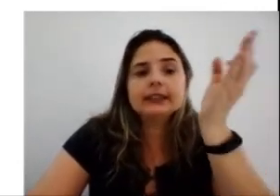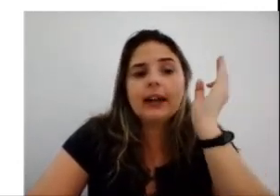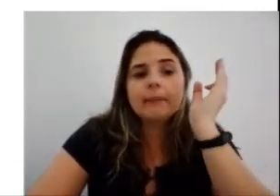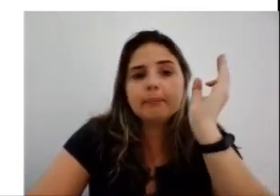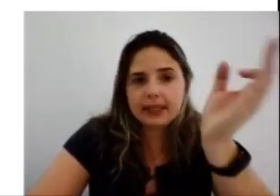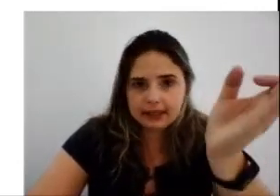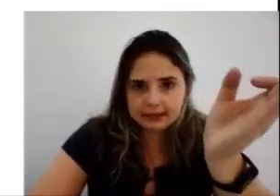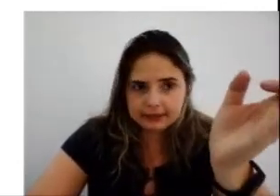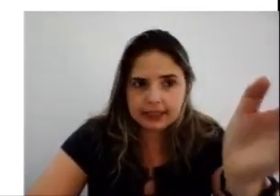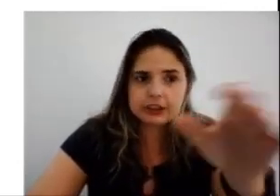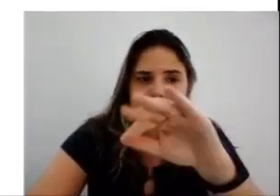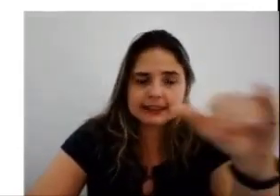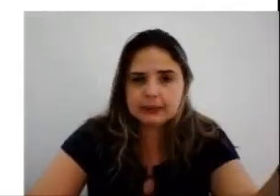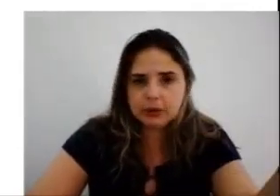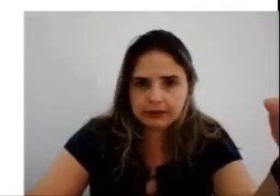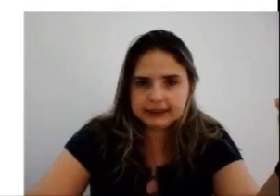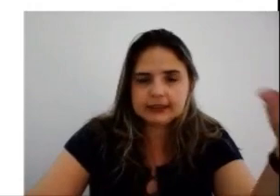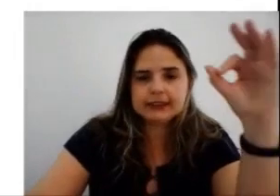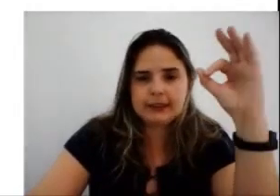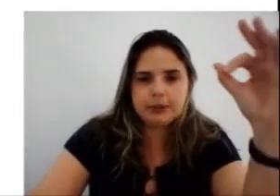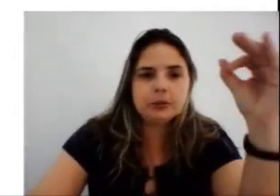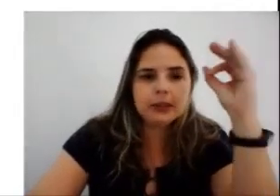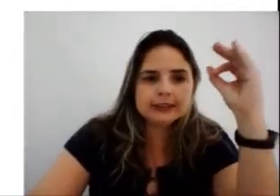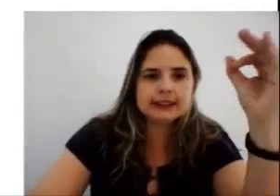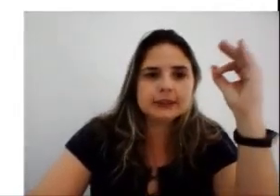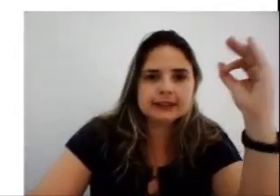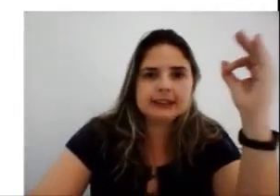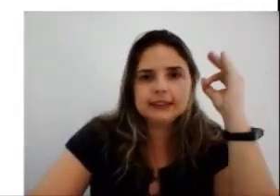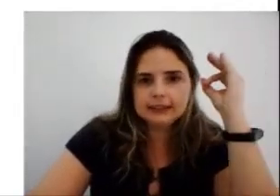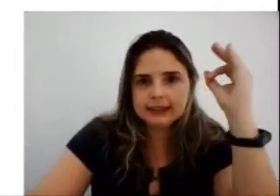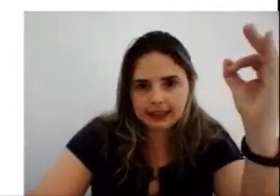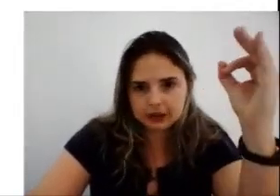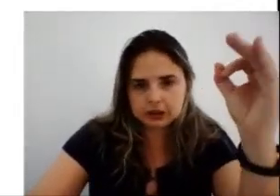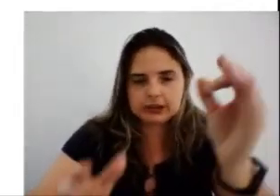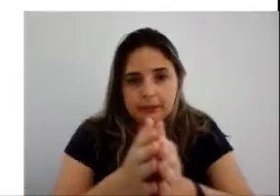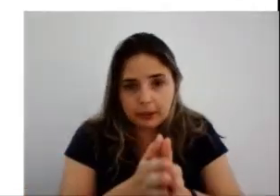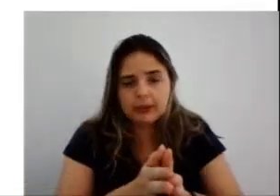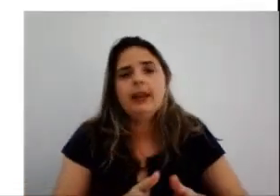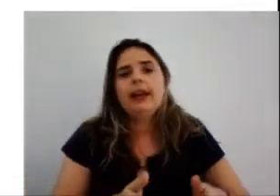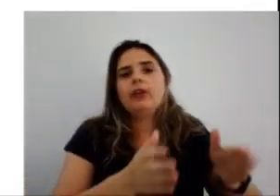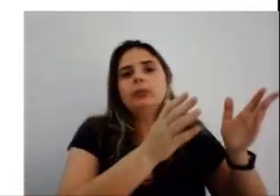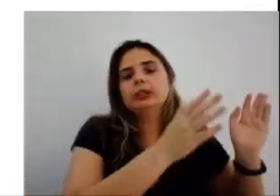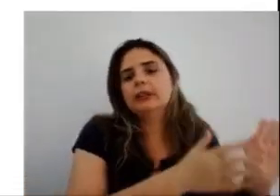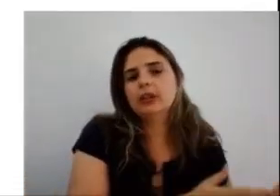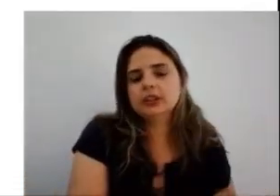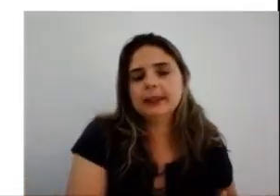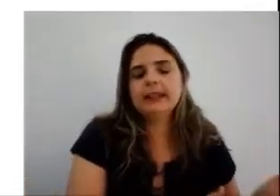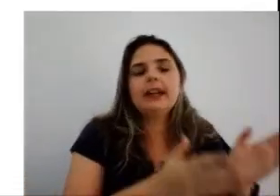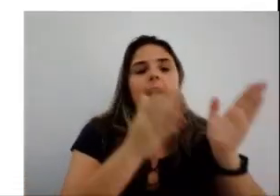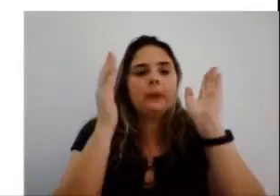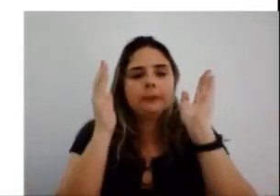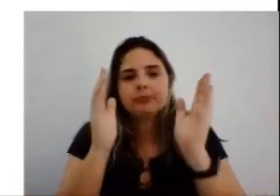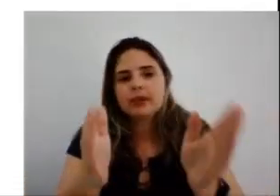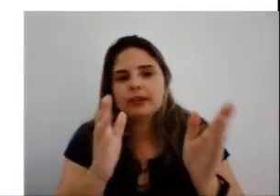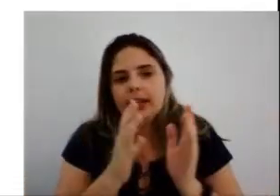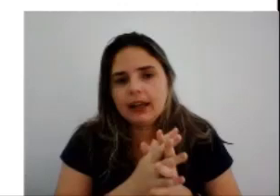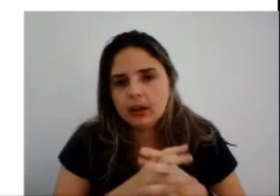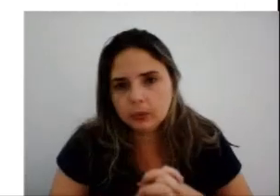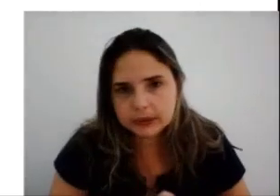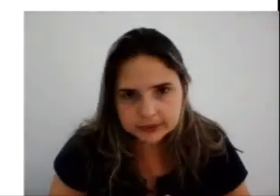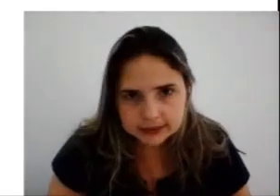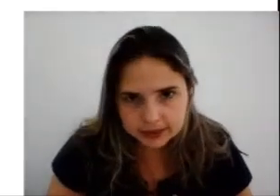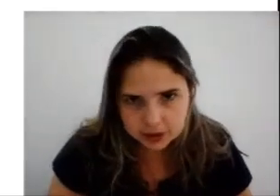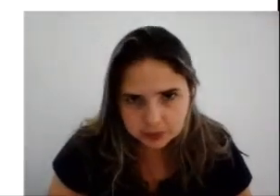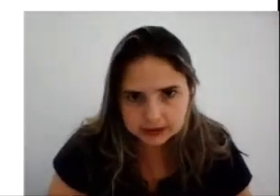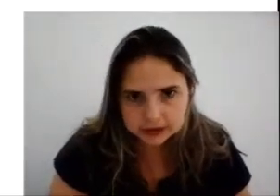1910, letra B, tá? Esquece 1900, é 1910, tá bom? É como está no nosso material e é